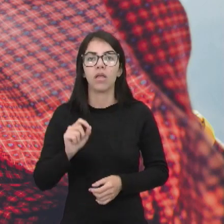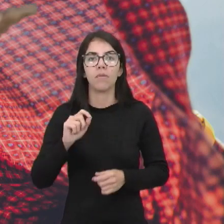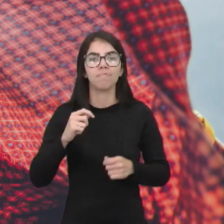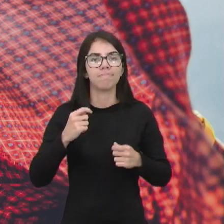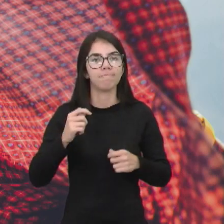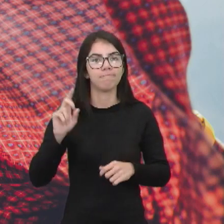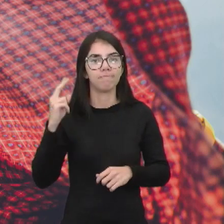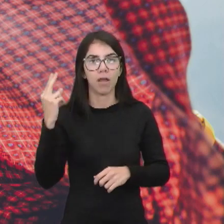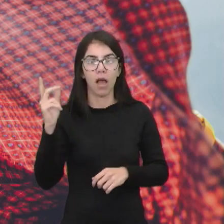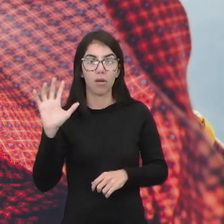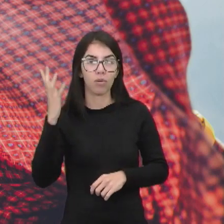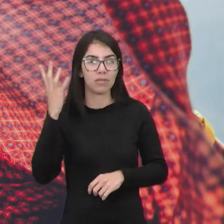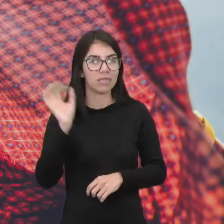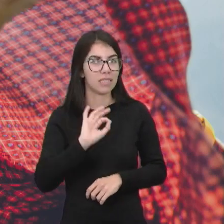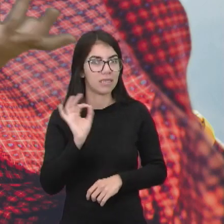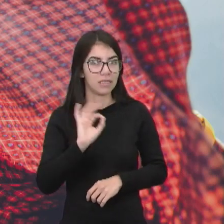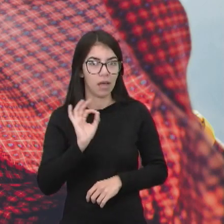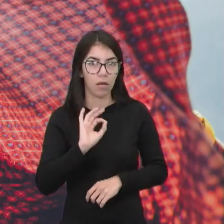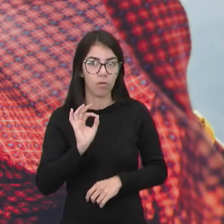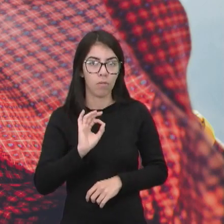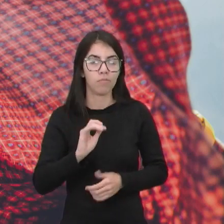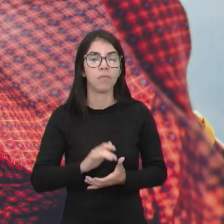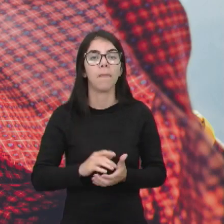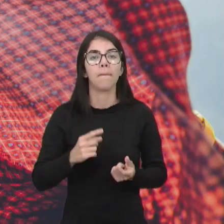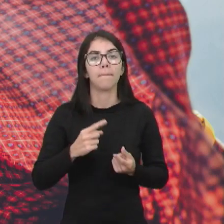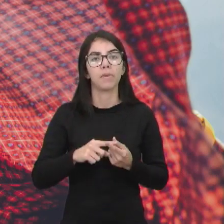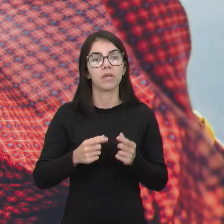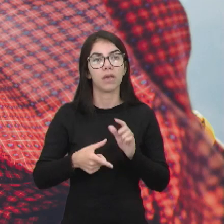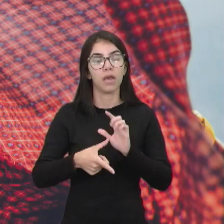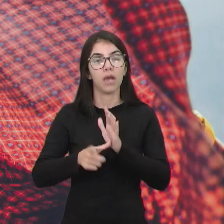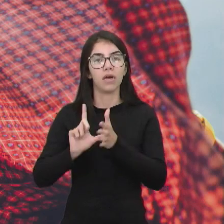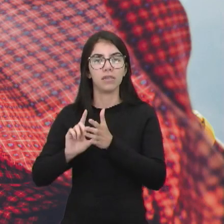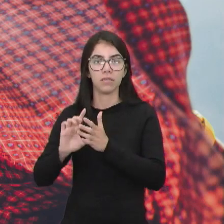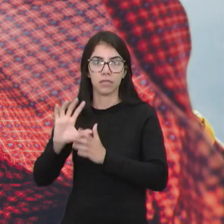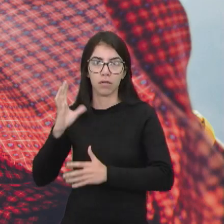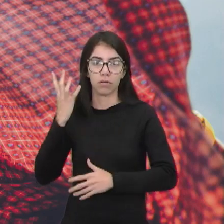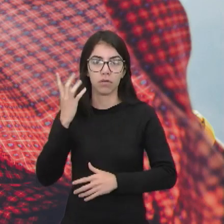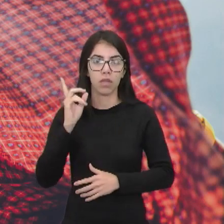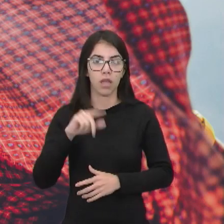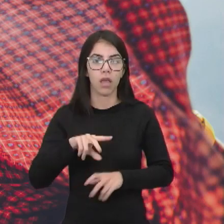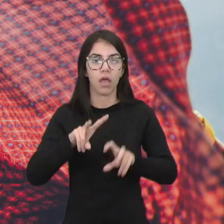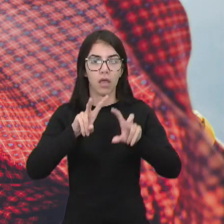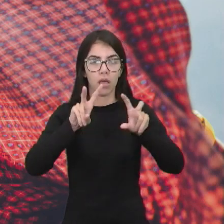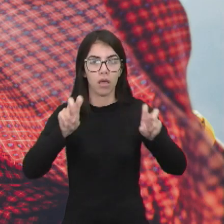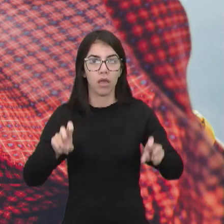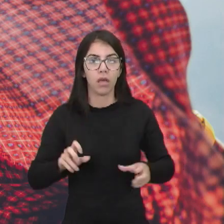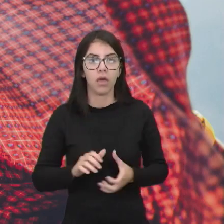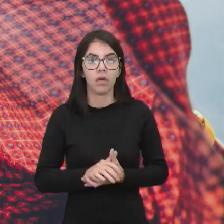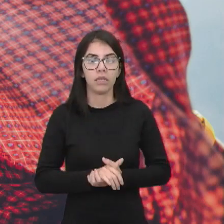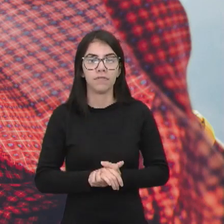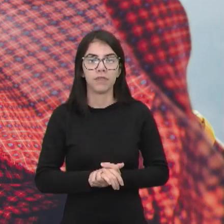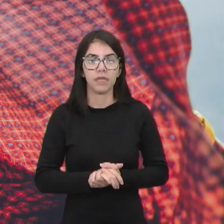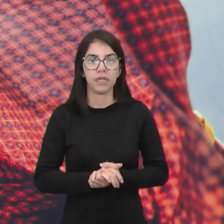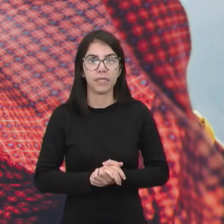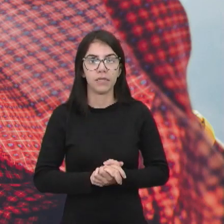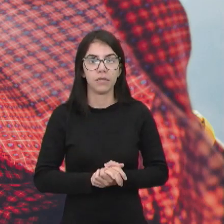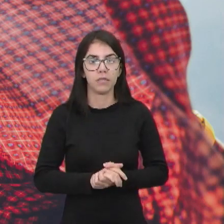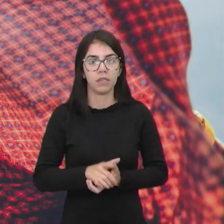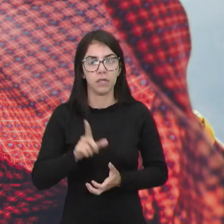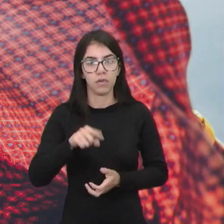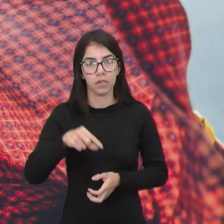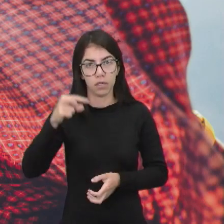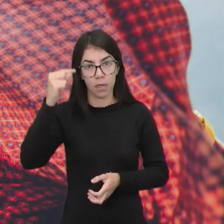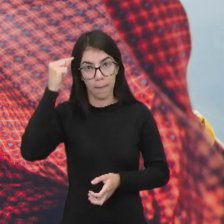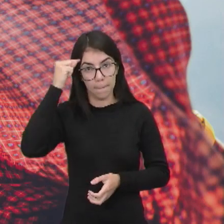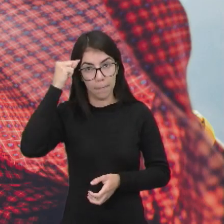mais amena, do que em alguns momentos a gente vê acontecendo, né? Então é uma questão mesmo da gente ir pensando melhor,